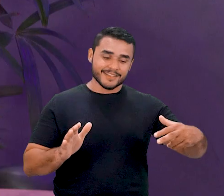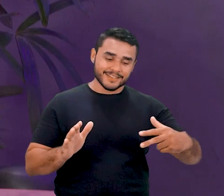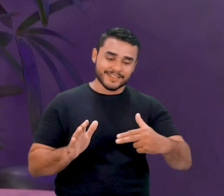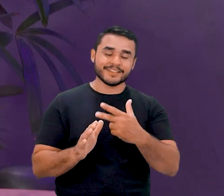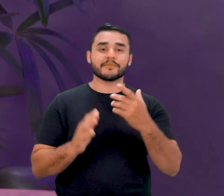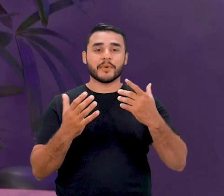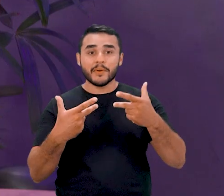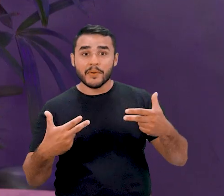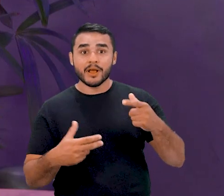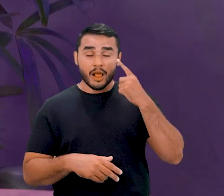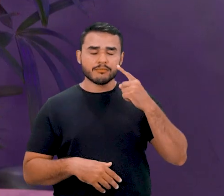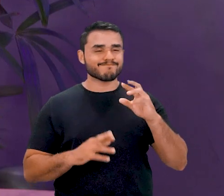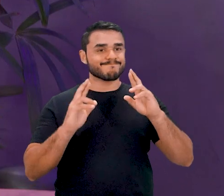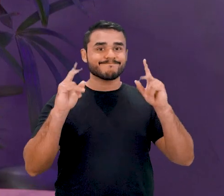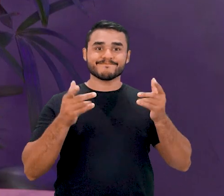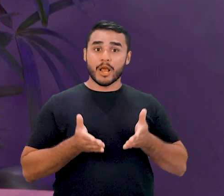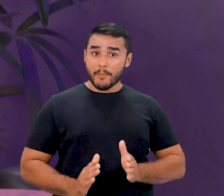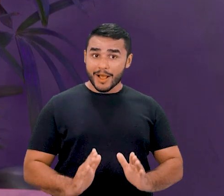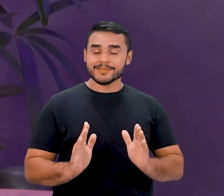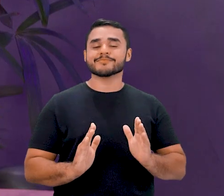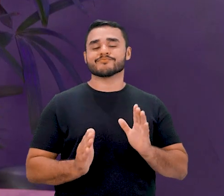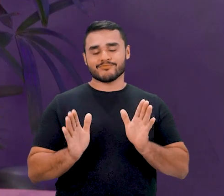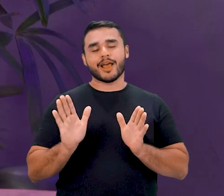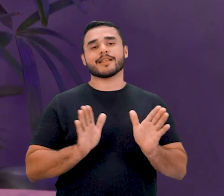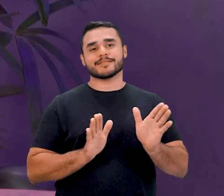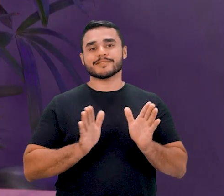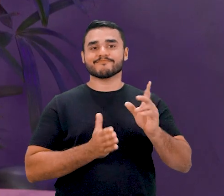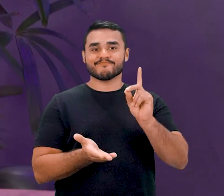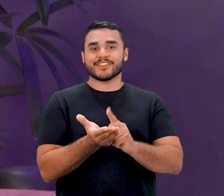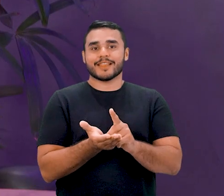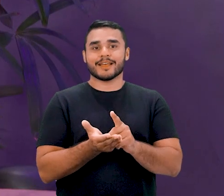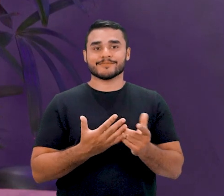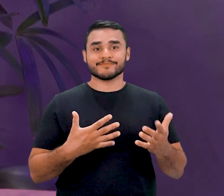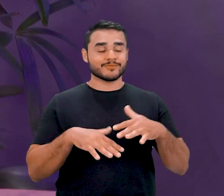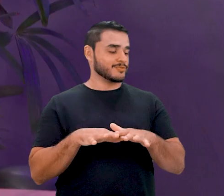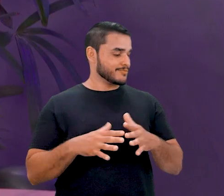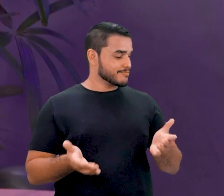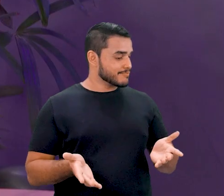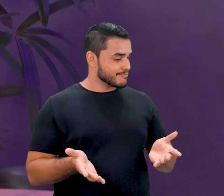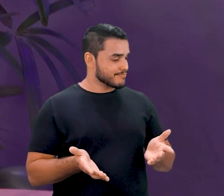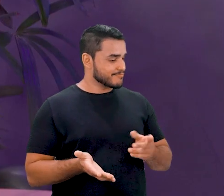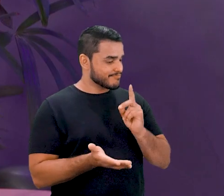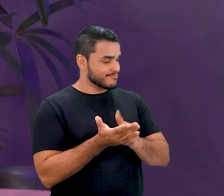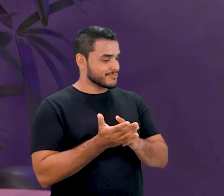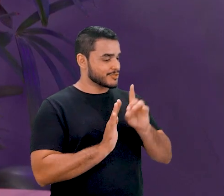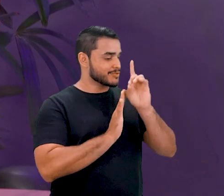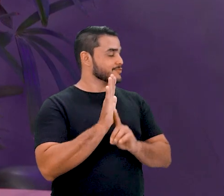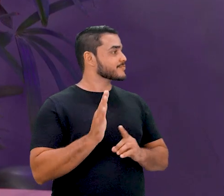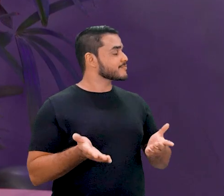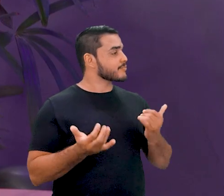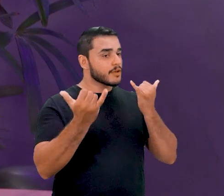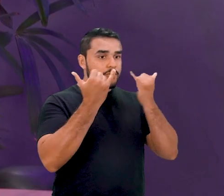parto muito diferente. E aí eu entendi ali que isso também é sobre acesso à